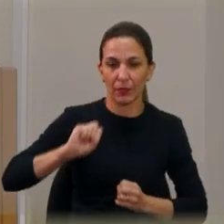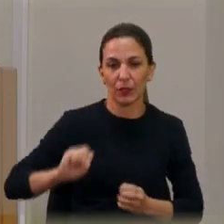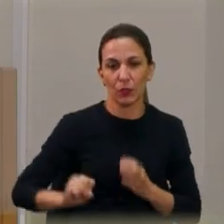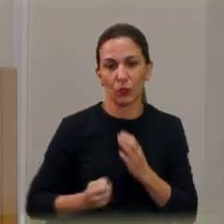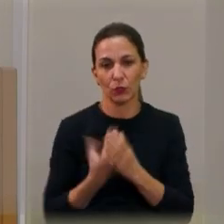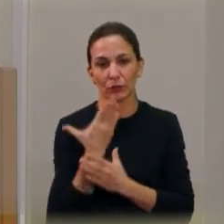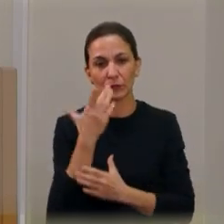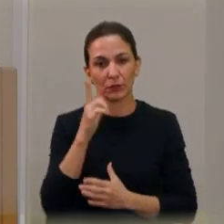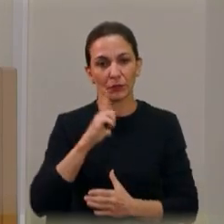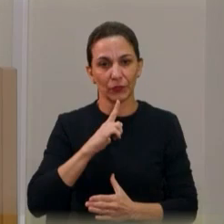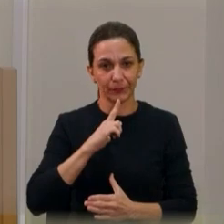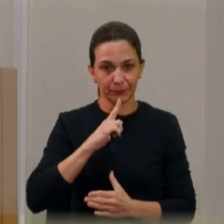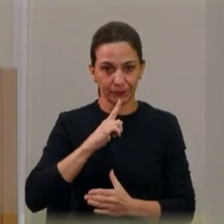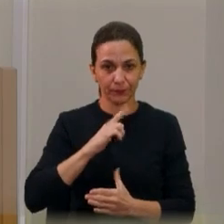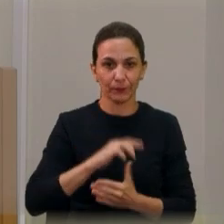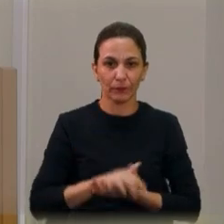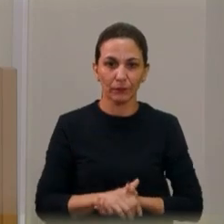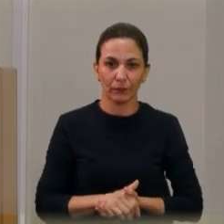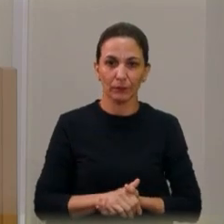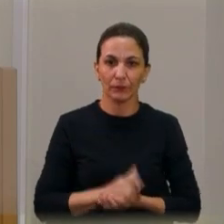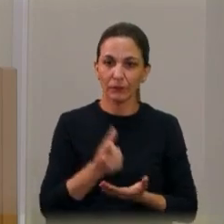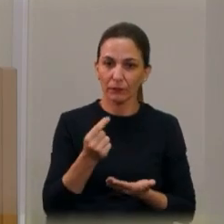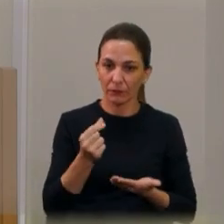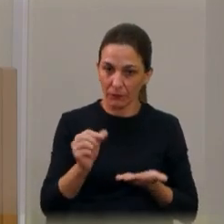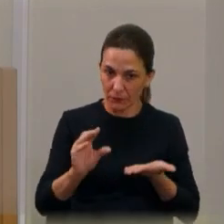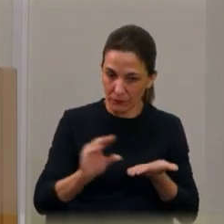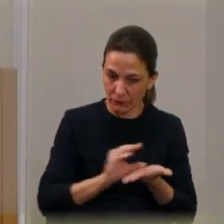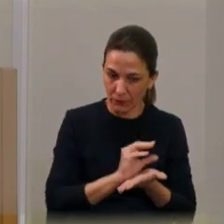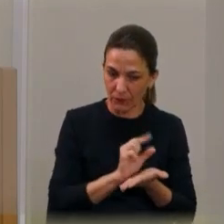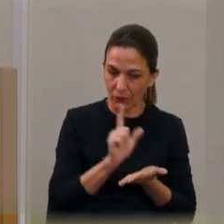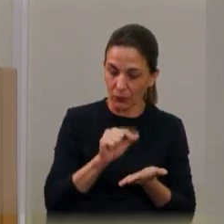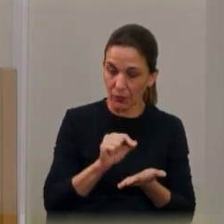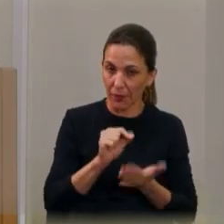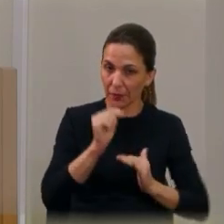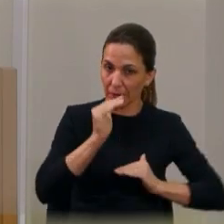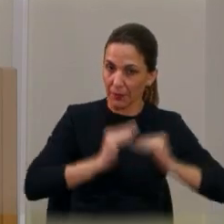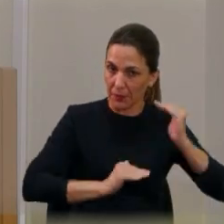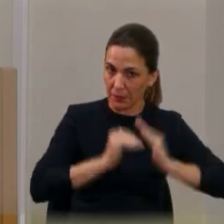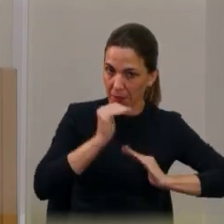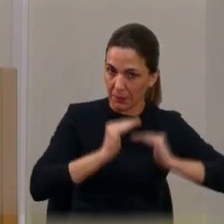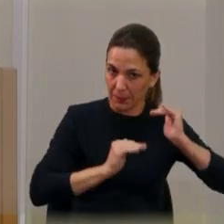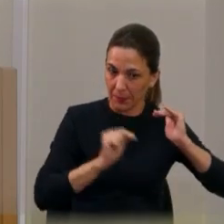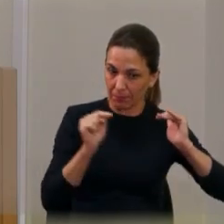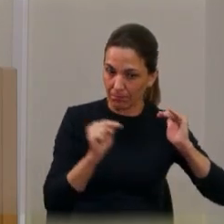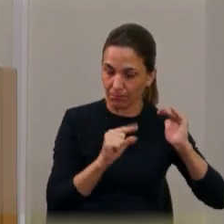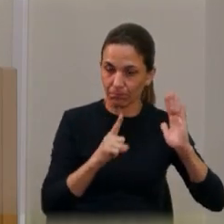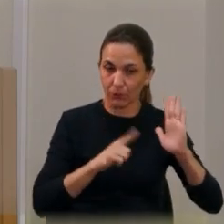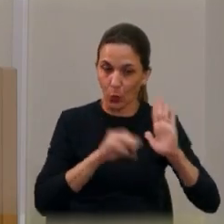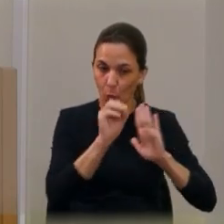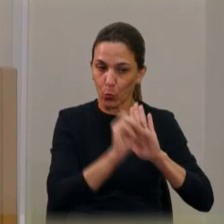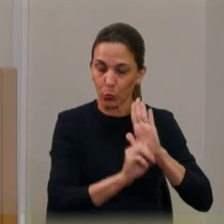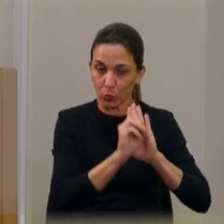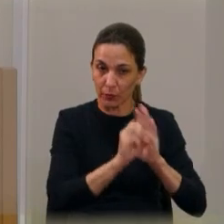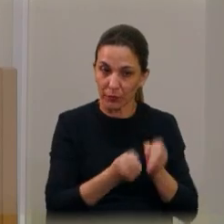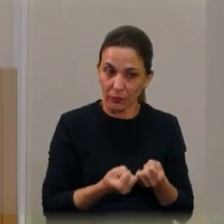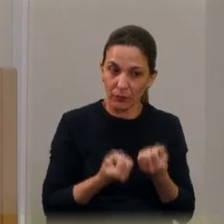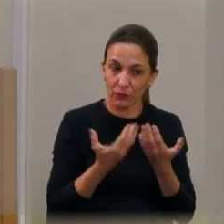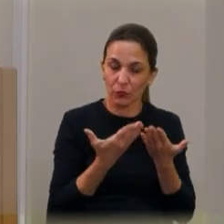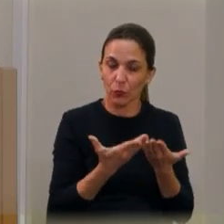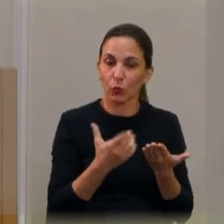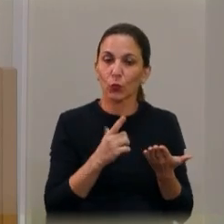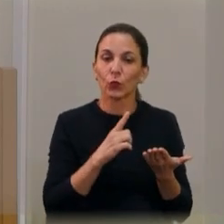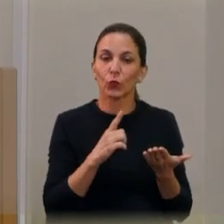para nossa emenda ter de fato a execução dela nós entregamos